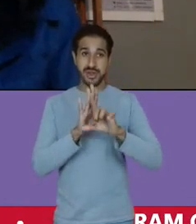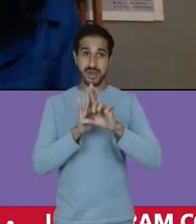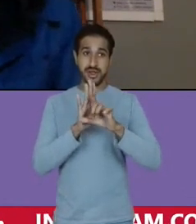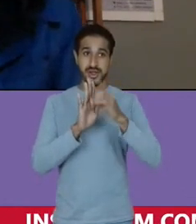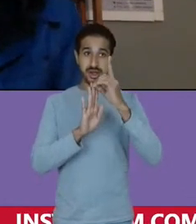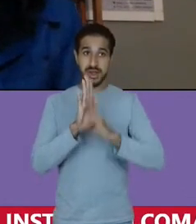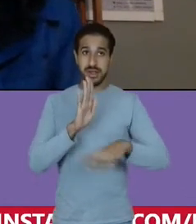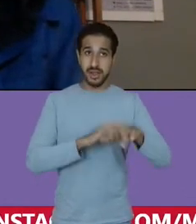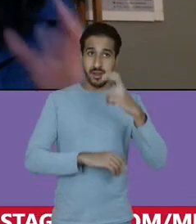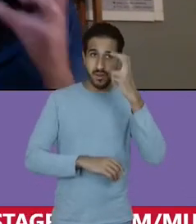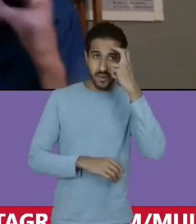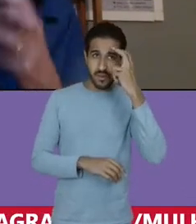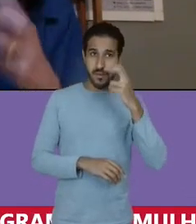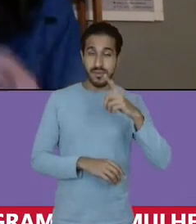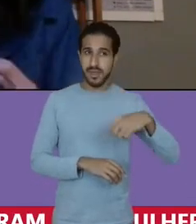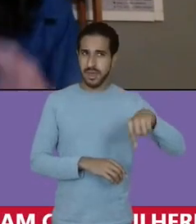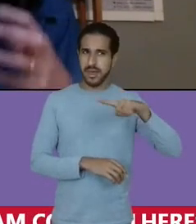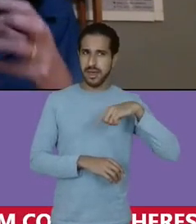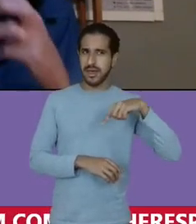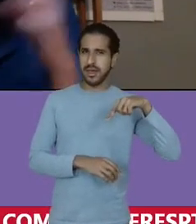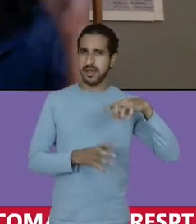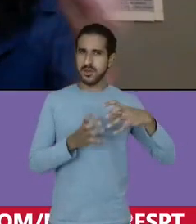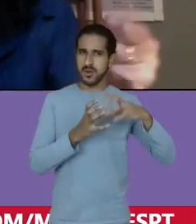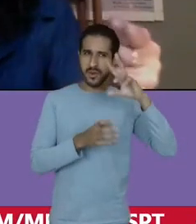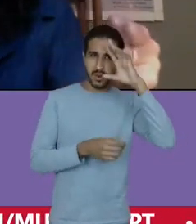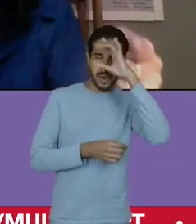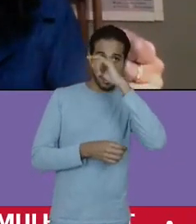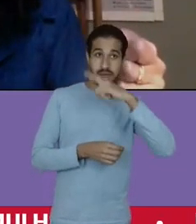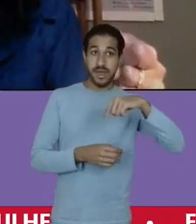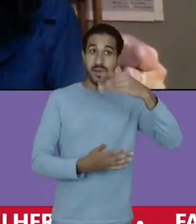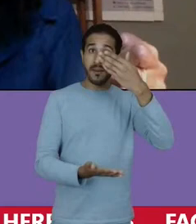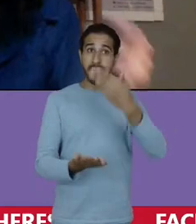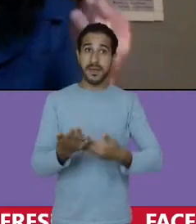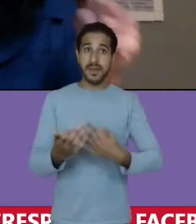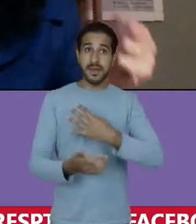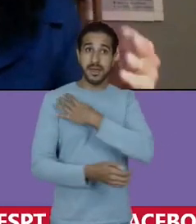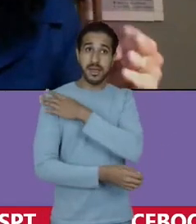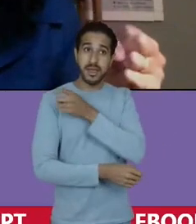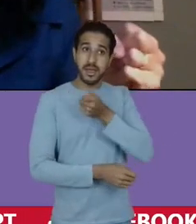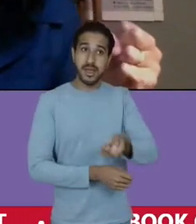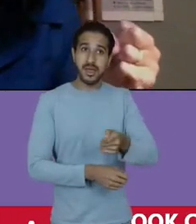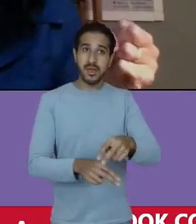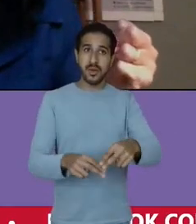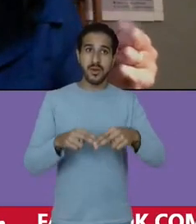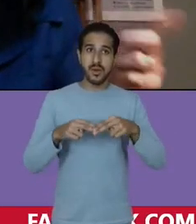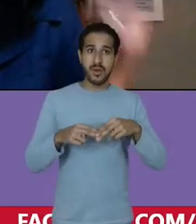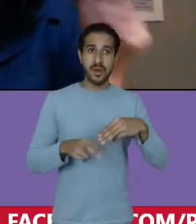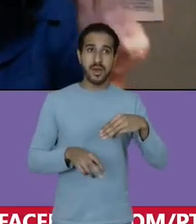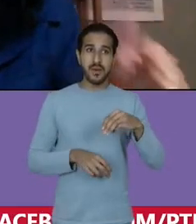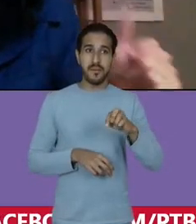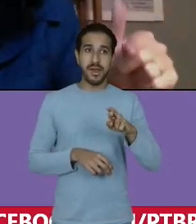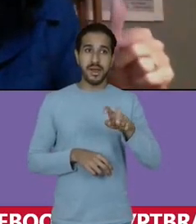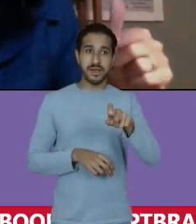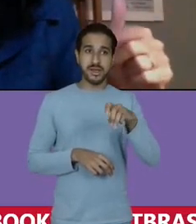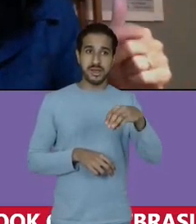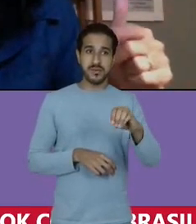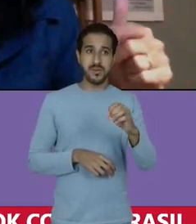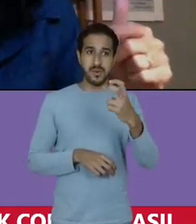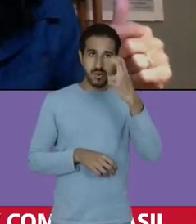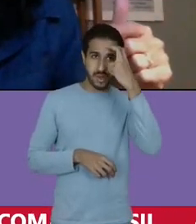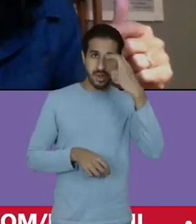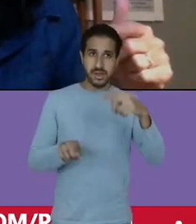Não é brincadeira. Assim, eles entenderam que eles perderam a ditadura por causa do marxismo cultural também.